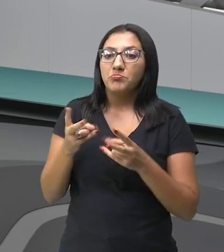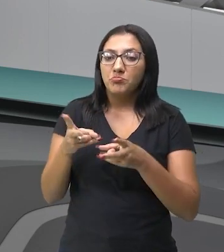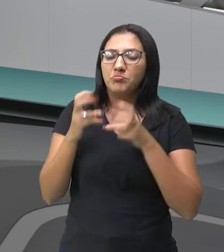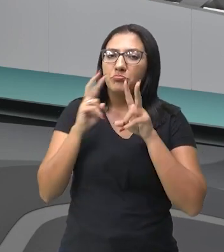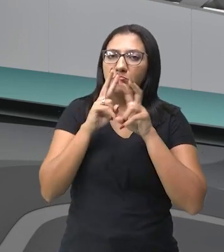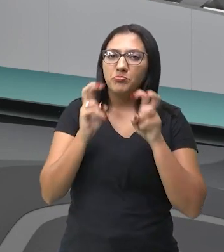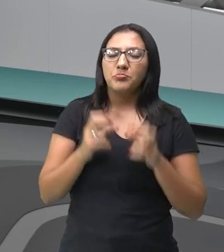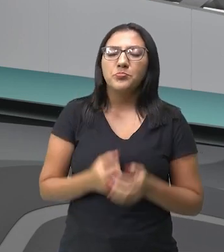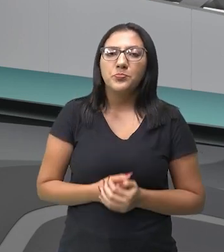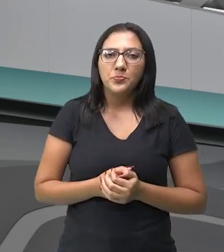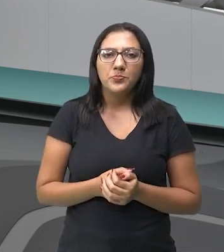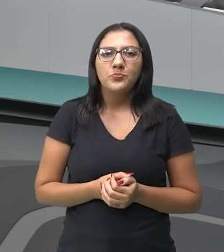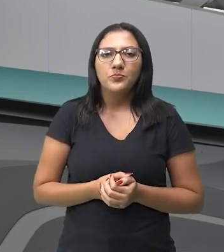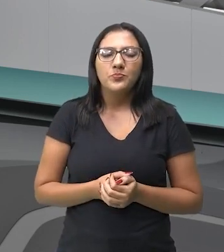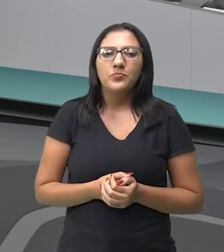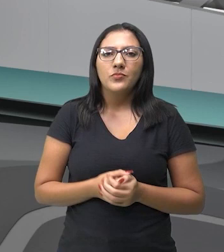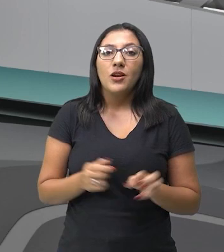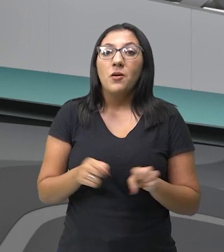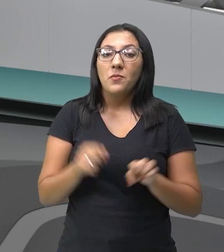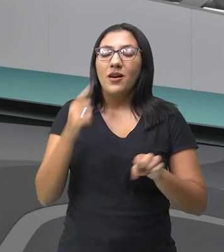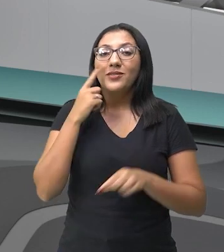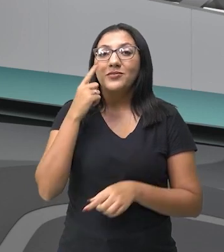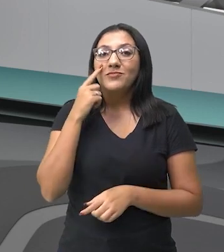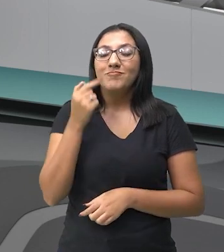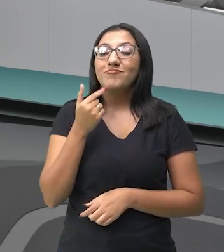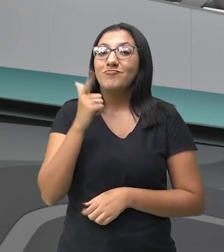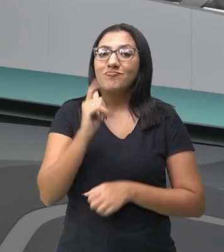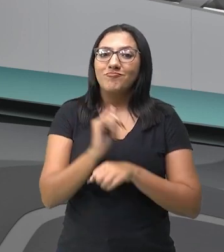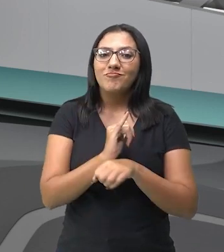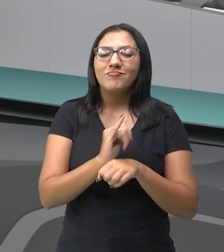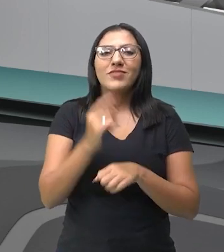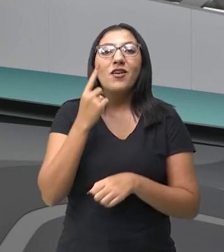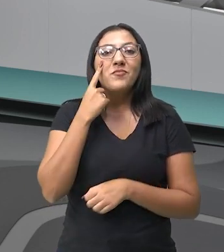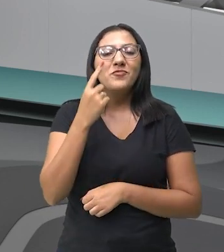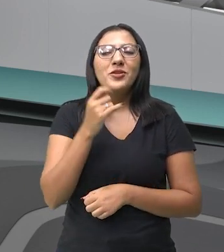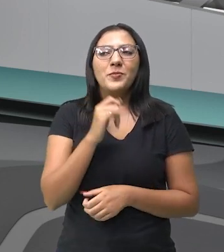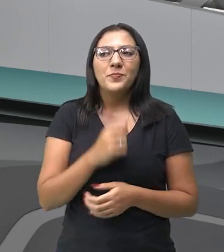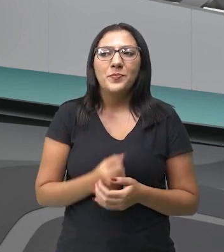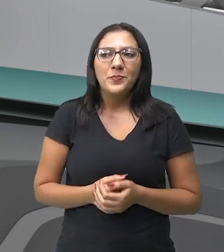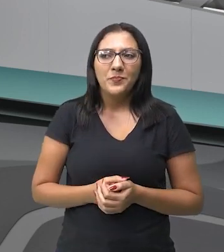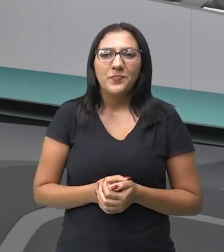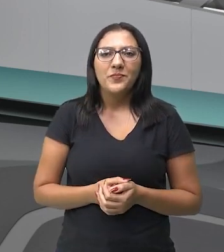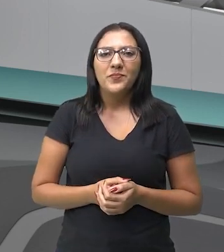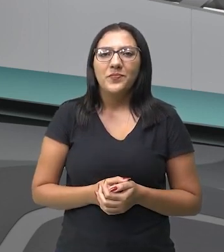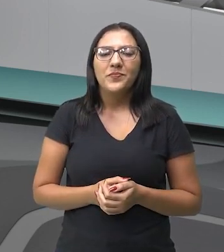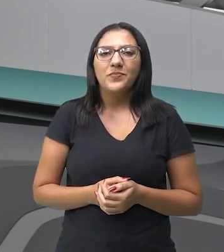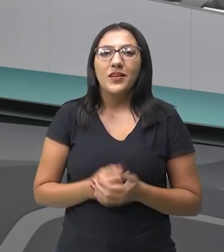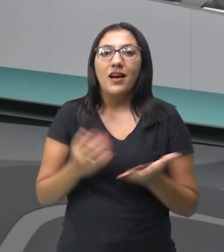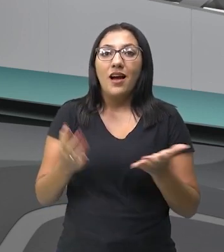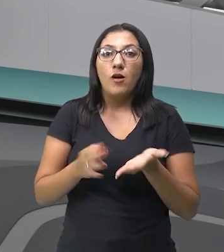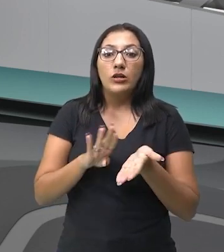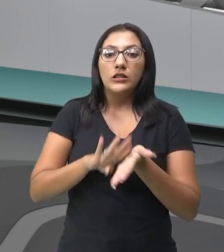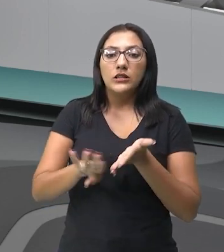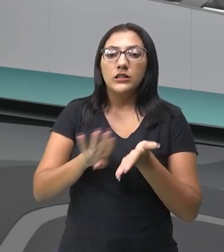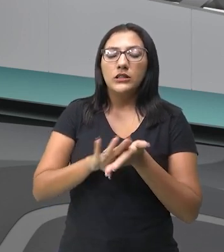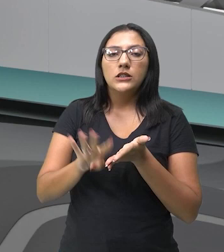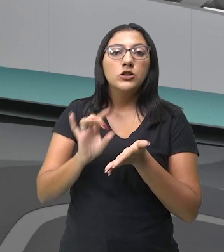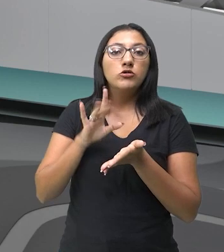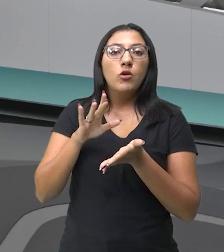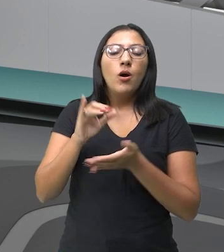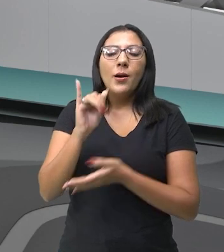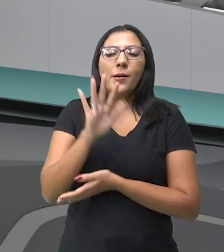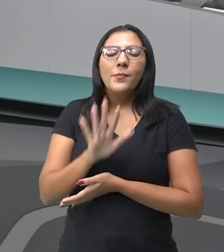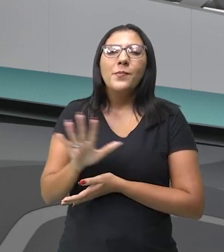do texto a parte não verbal, deixou apenas o texto escrito, né, com